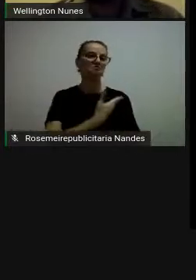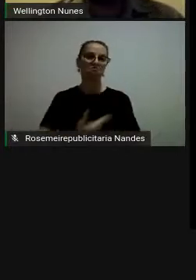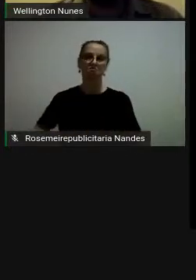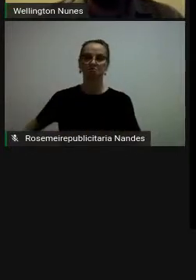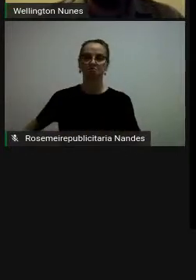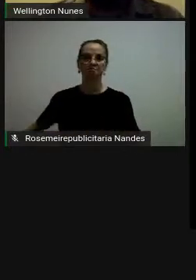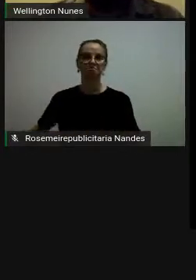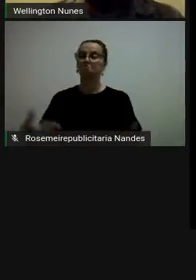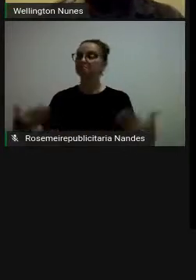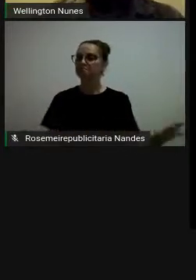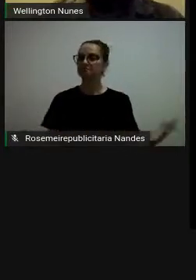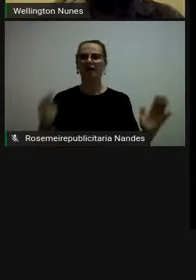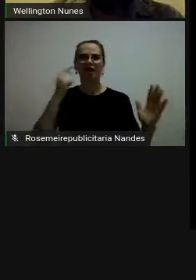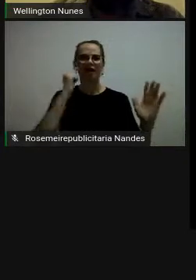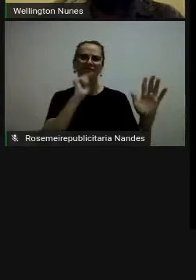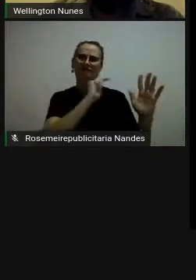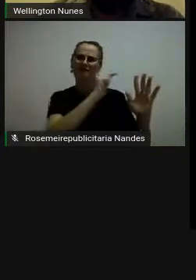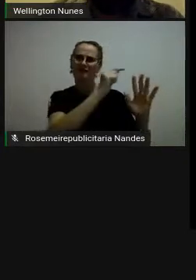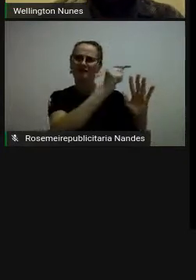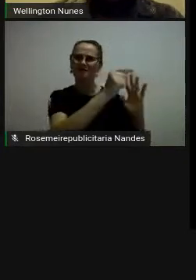você pode mapear qualquer coisa.